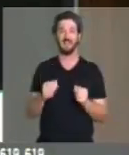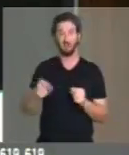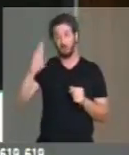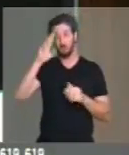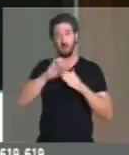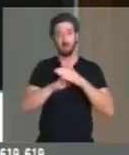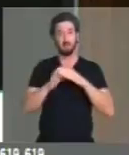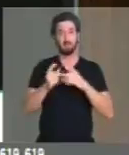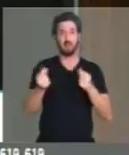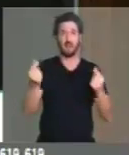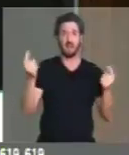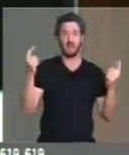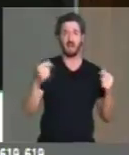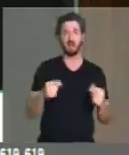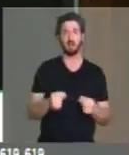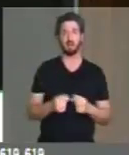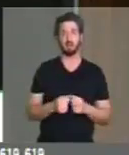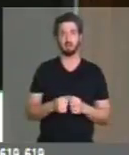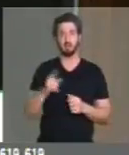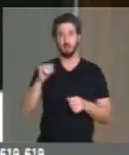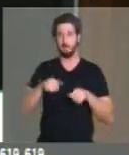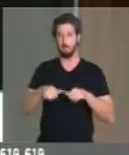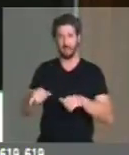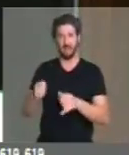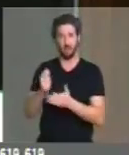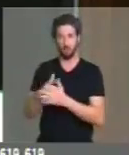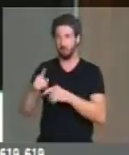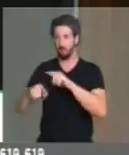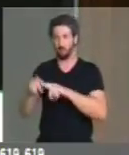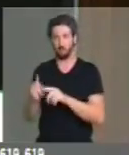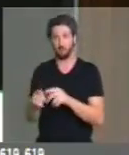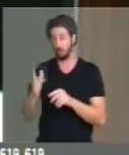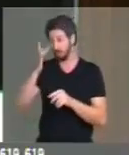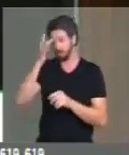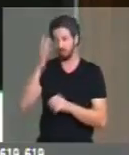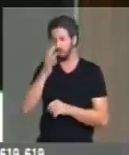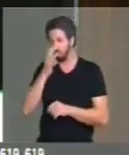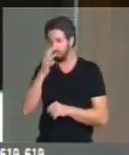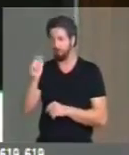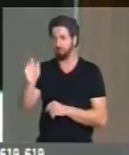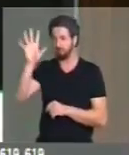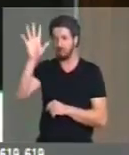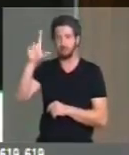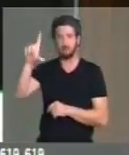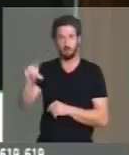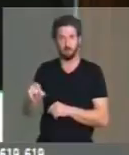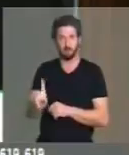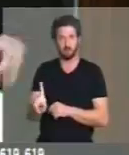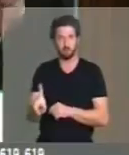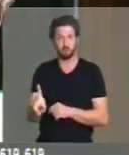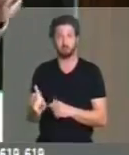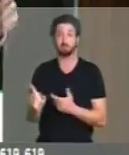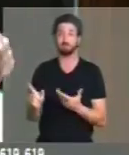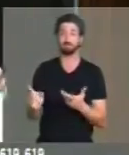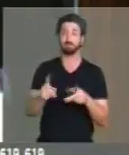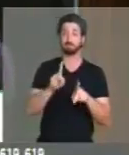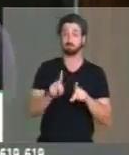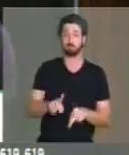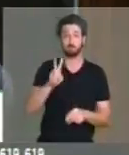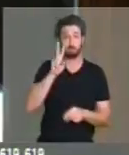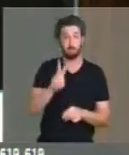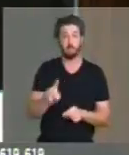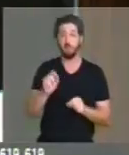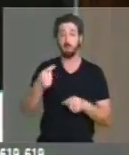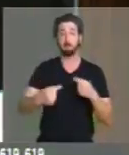Não é o mercado onde se compram produtos, onde o povo está vendo que a inflação não abaixou, onde o povo está vendo